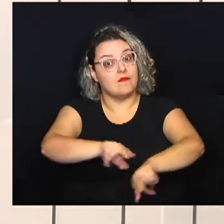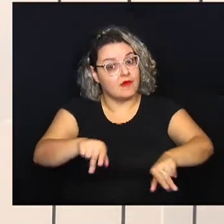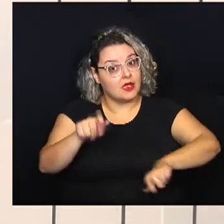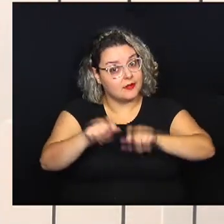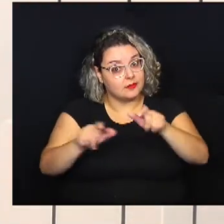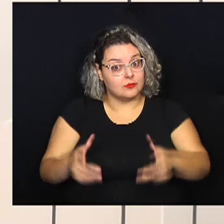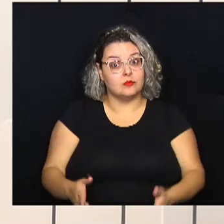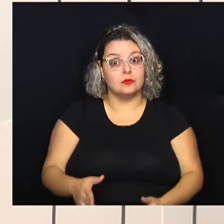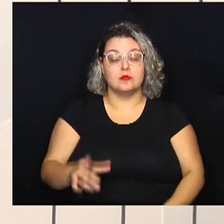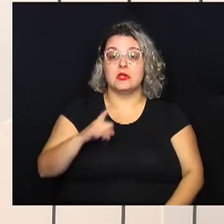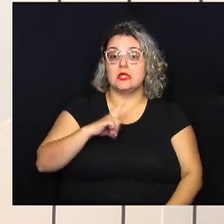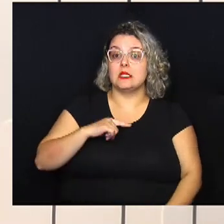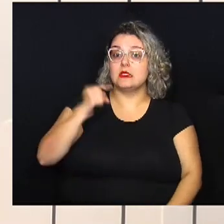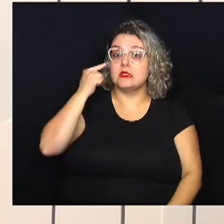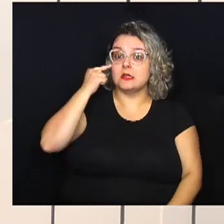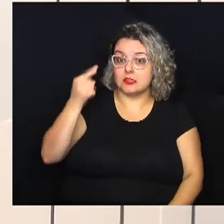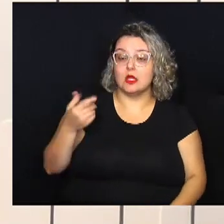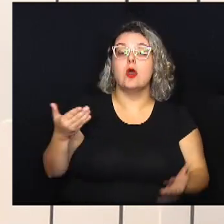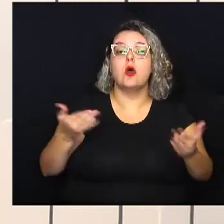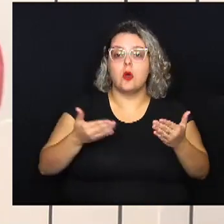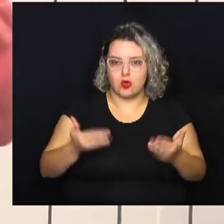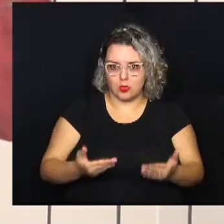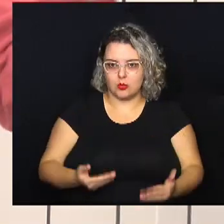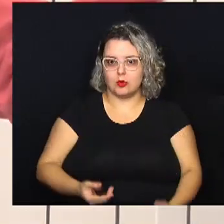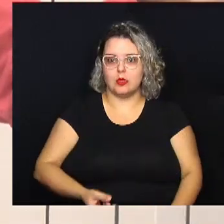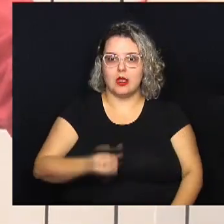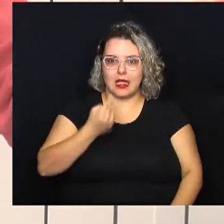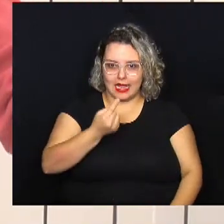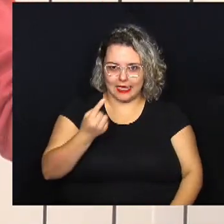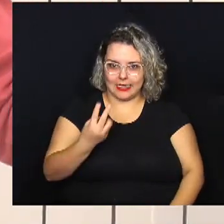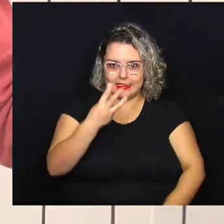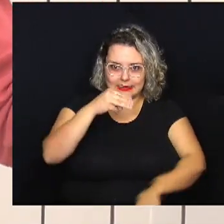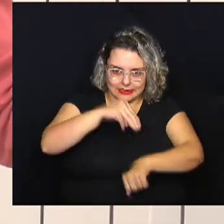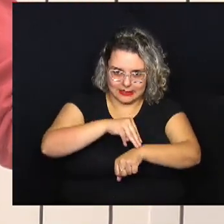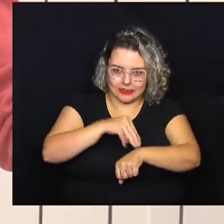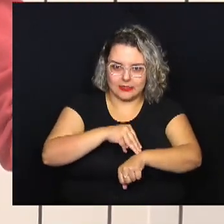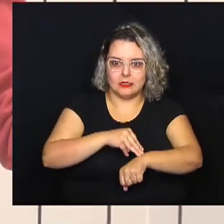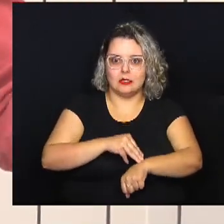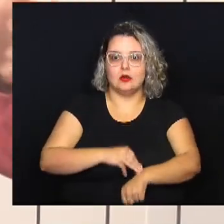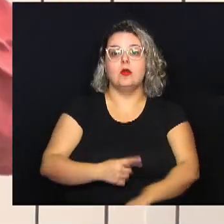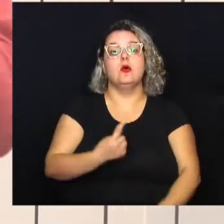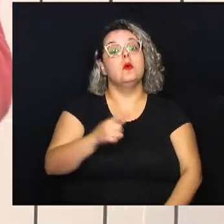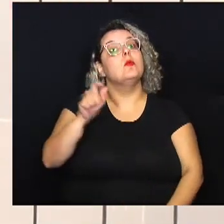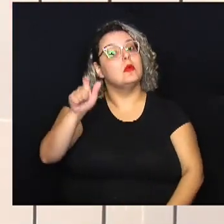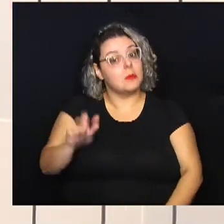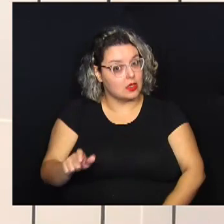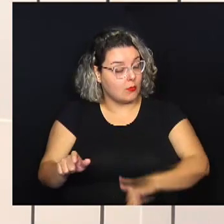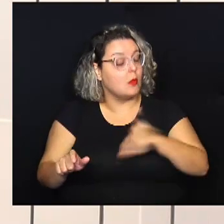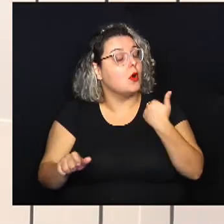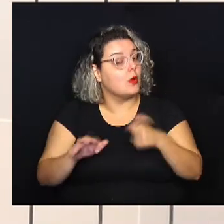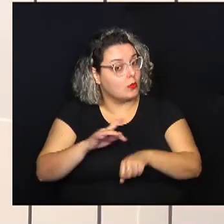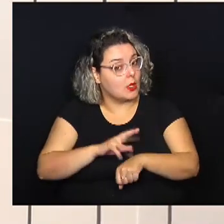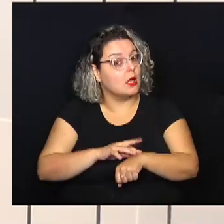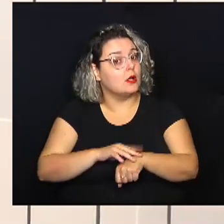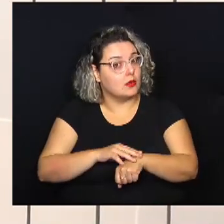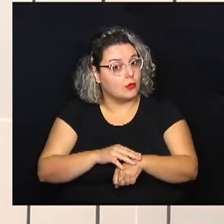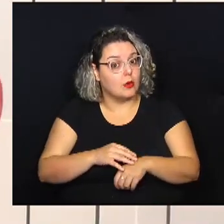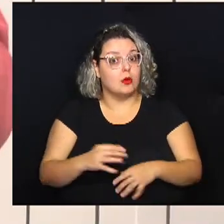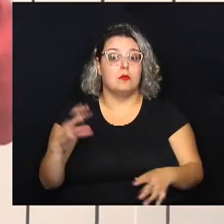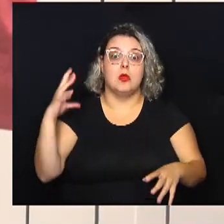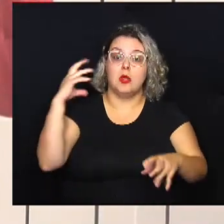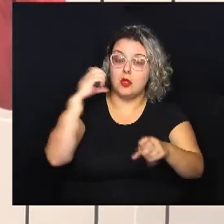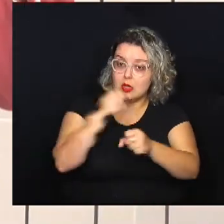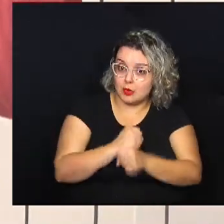Só para a gente ter uma ideia, hoje, a cada 3 minutos, uma pessoa ainda morre pela doença. Os cálculos apontam mais